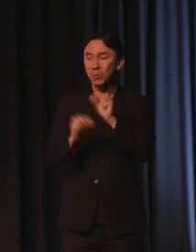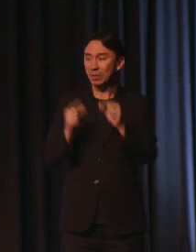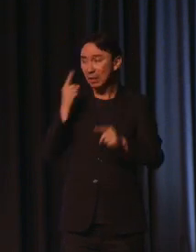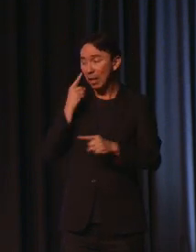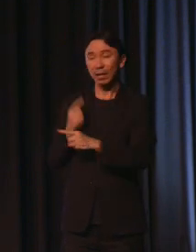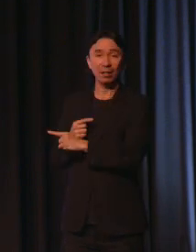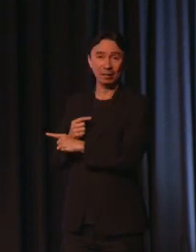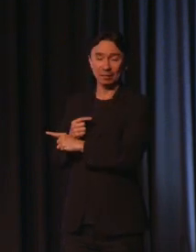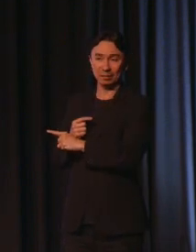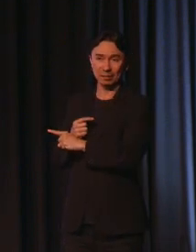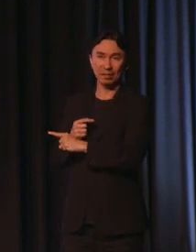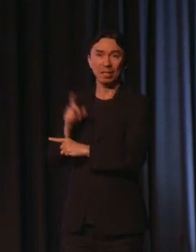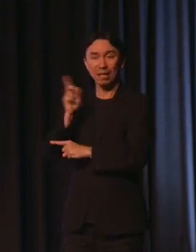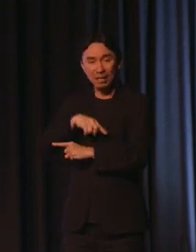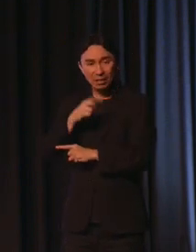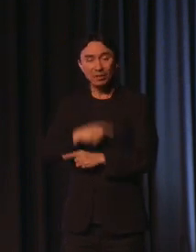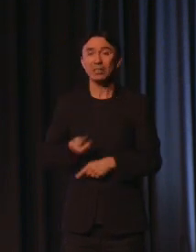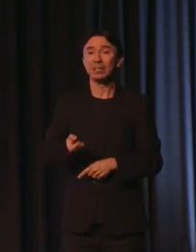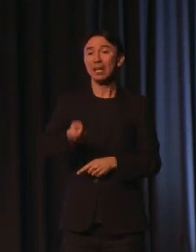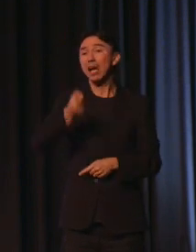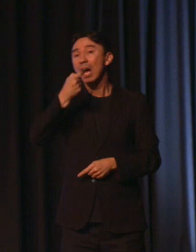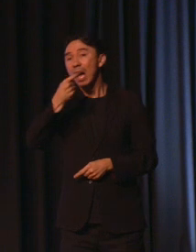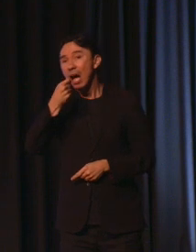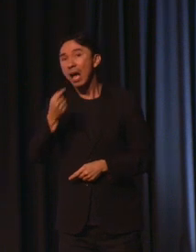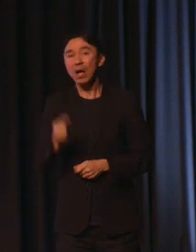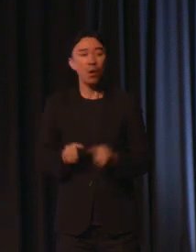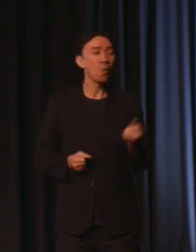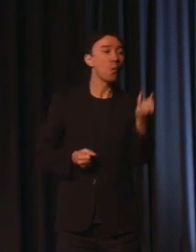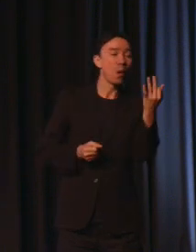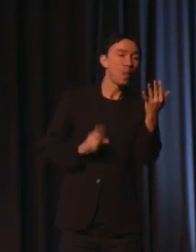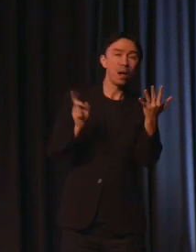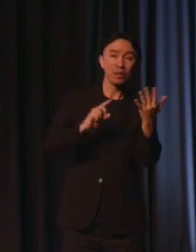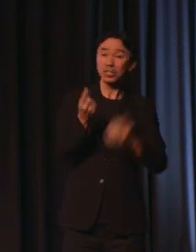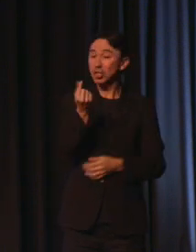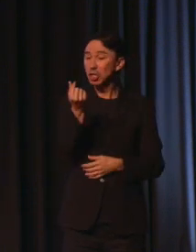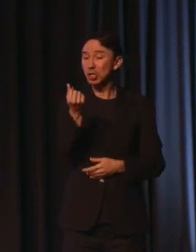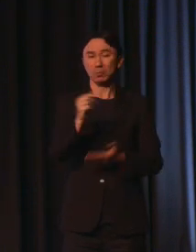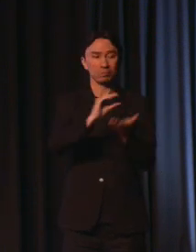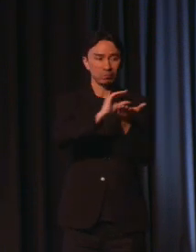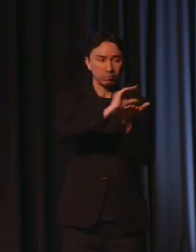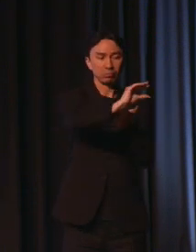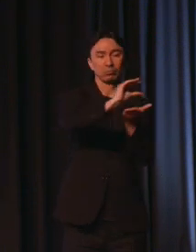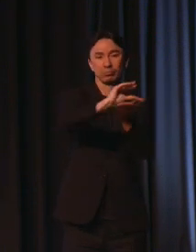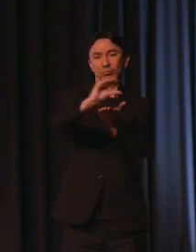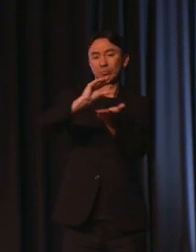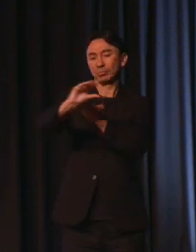não quantidade de medicamento, mas orçamento disponibilizado para cada medicamento aí.